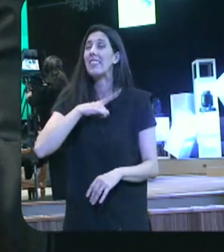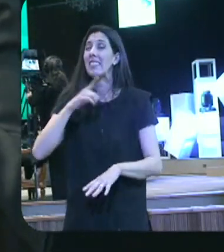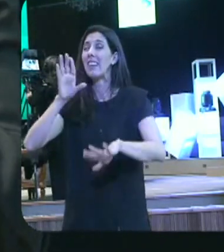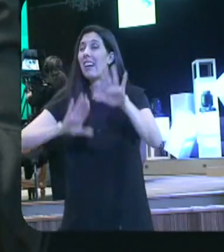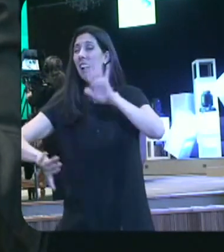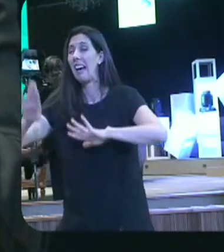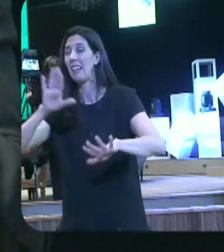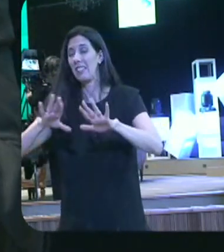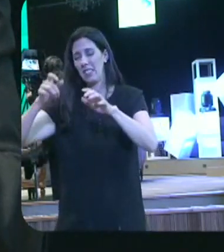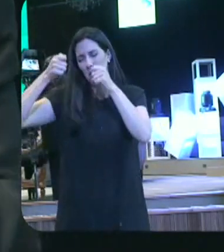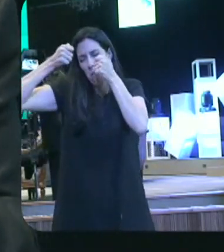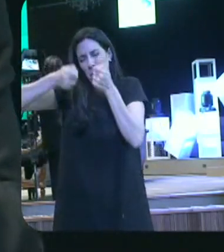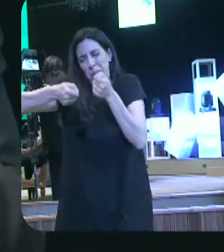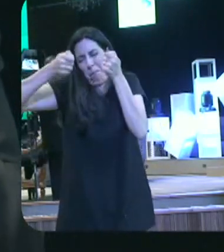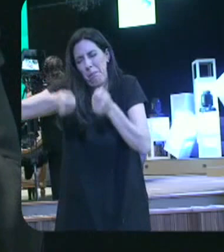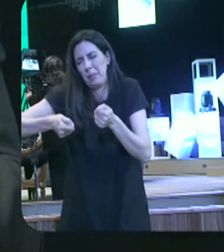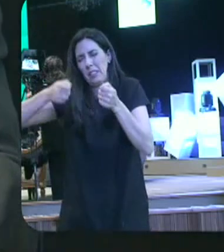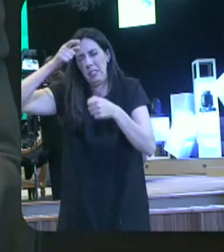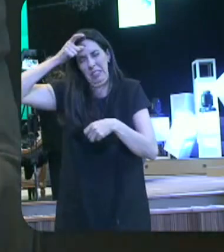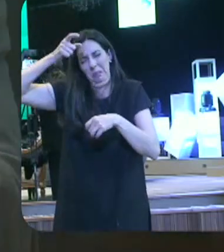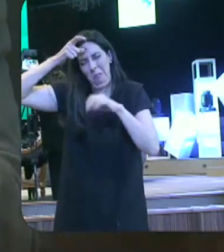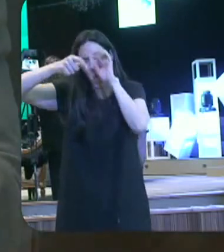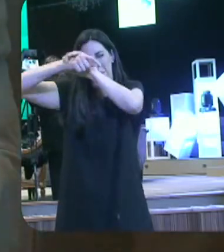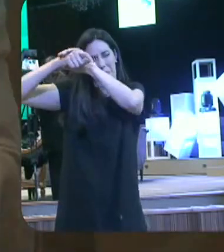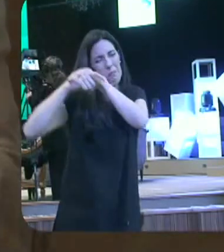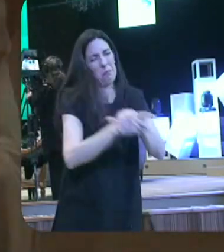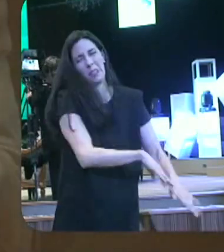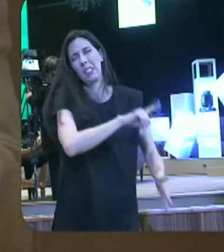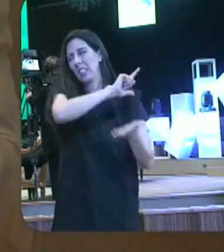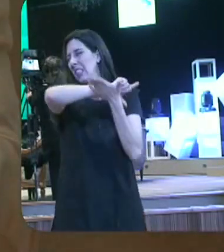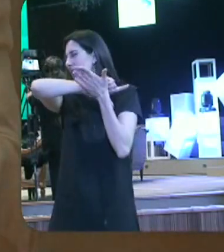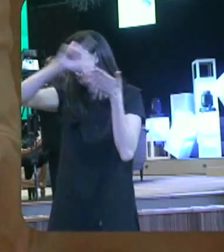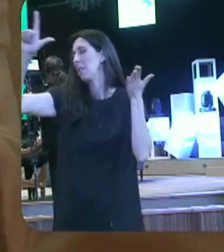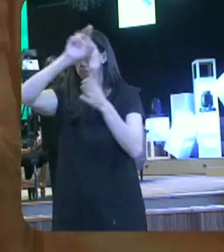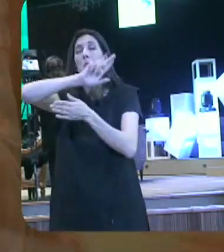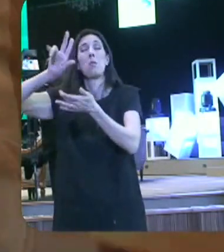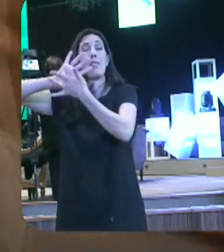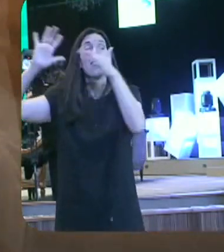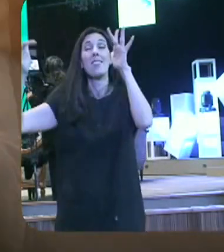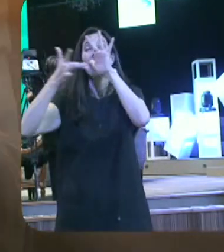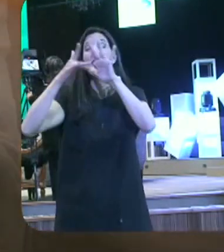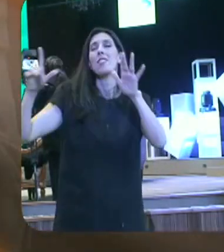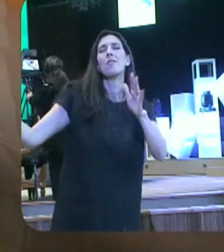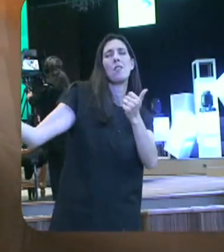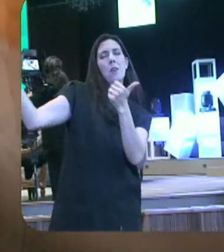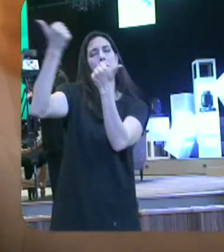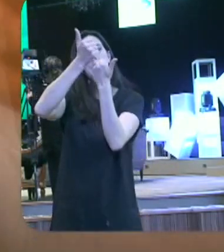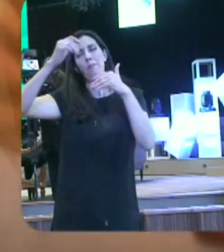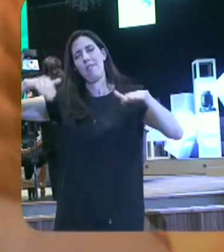Senhor, opressão, tira, Senhor, e que nesta hora venha a alegria do